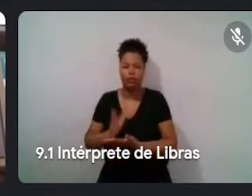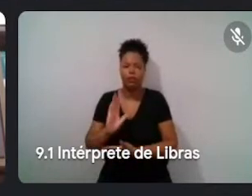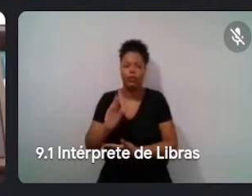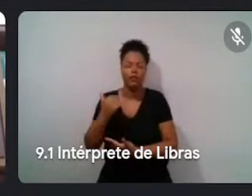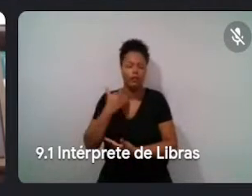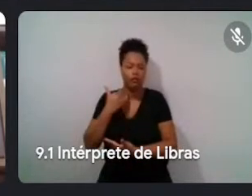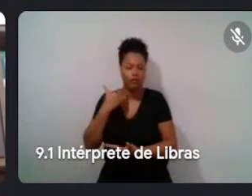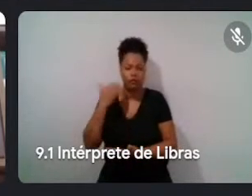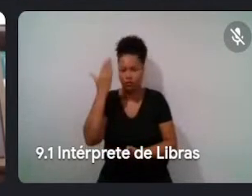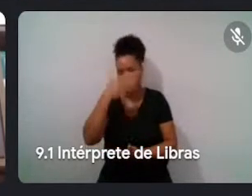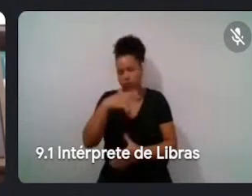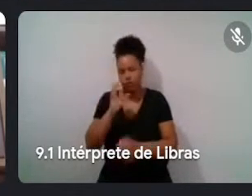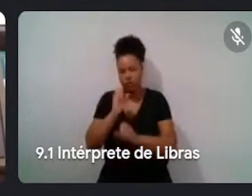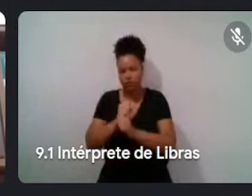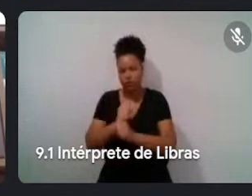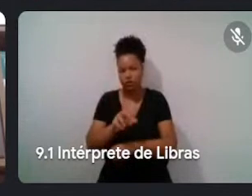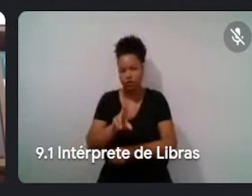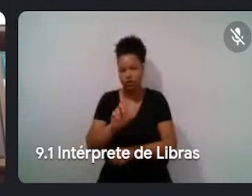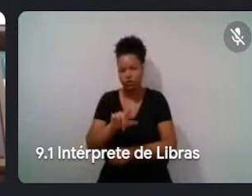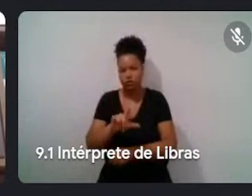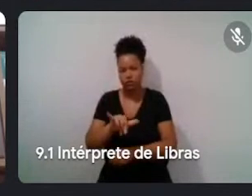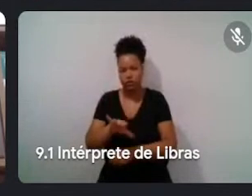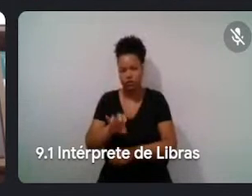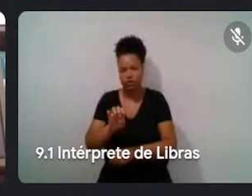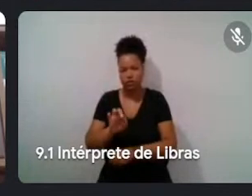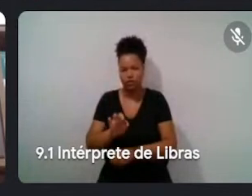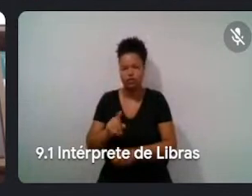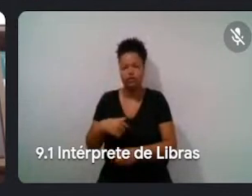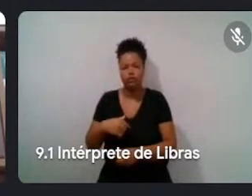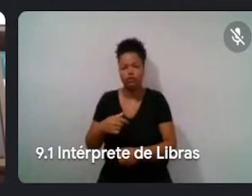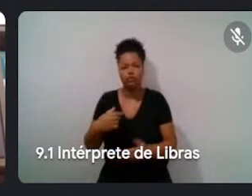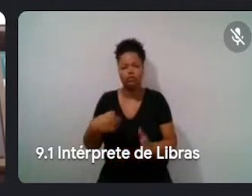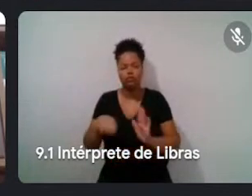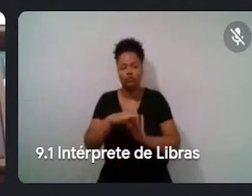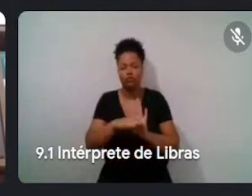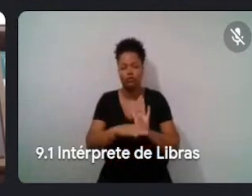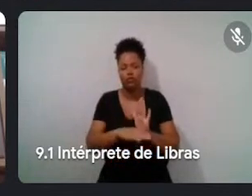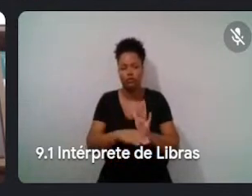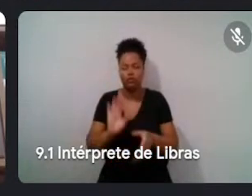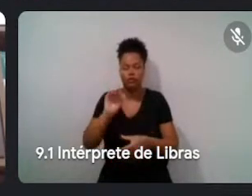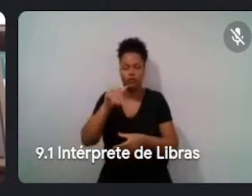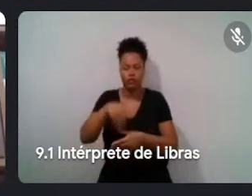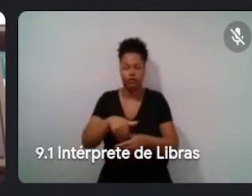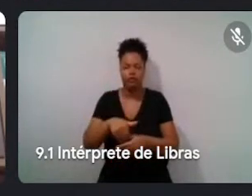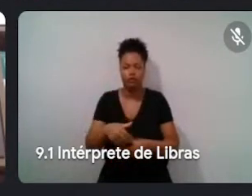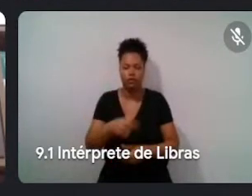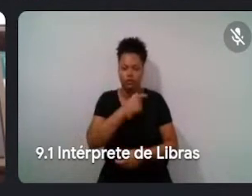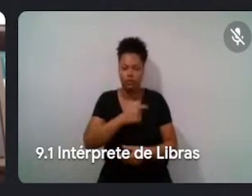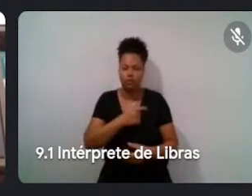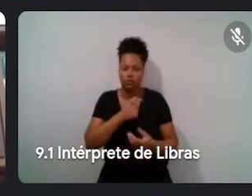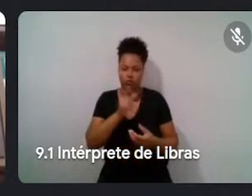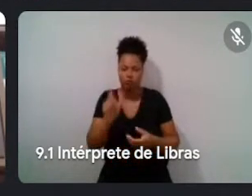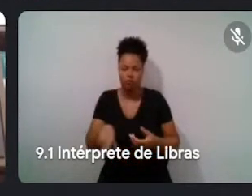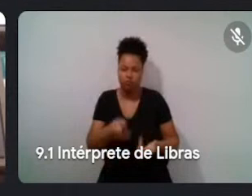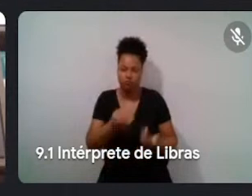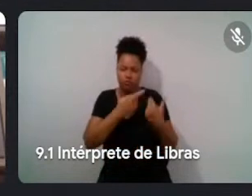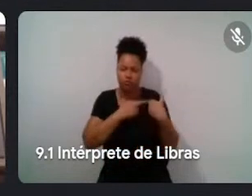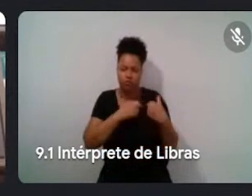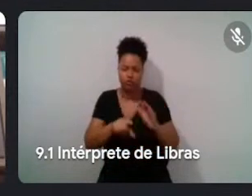nos termos do voto da relatora, por unanimidade. O item 5 da